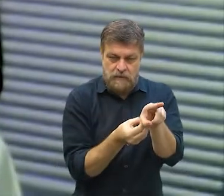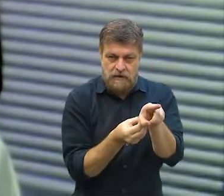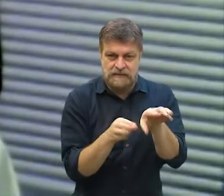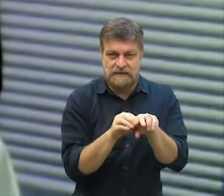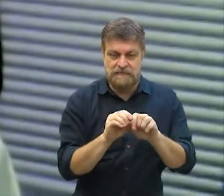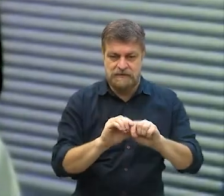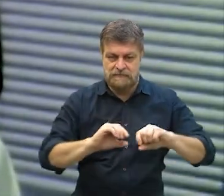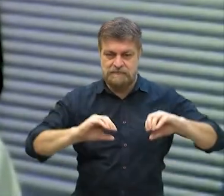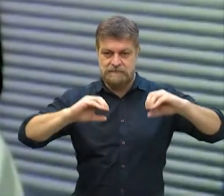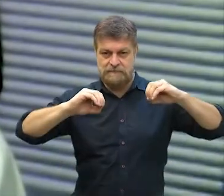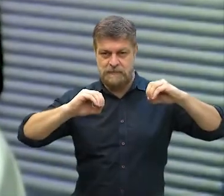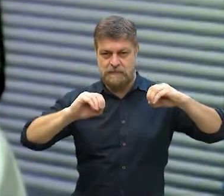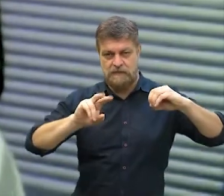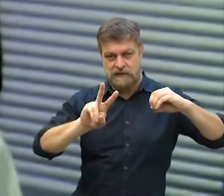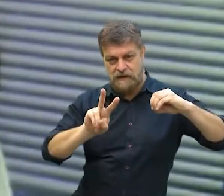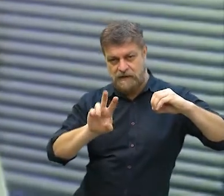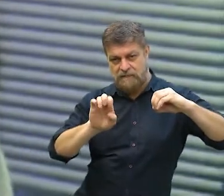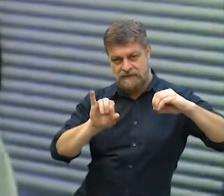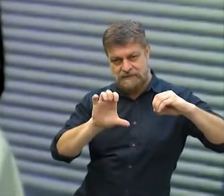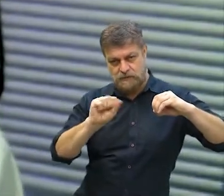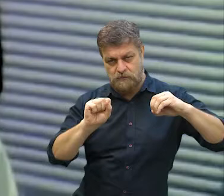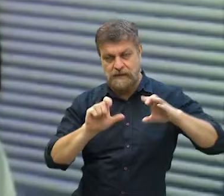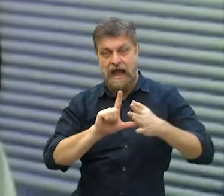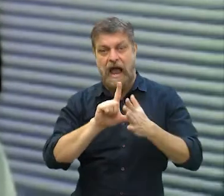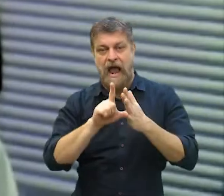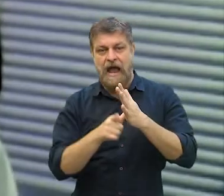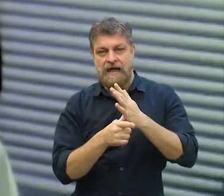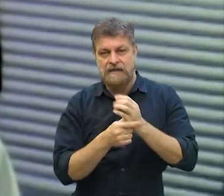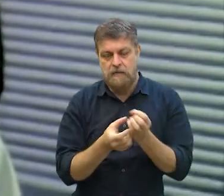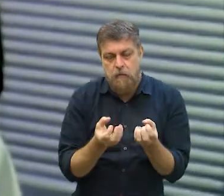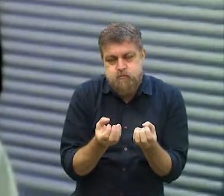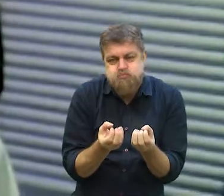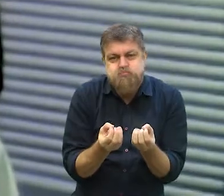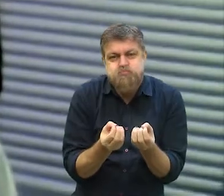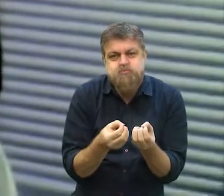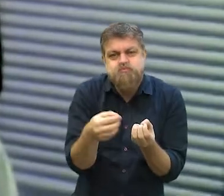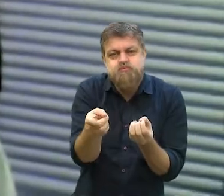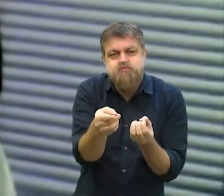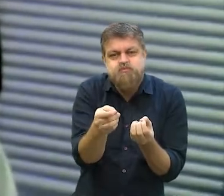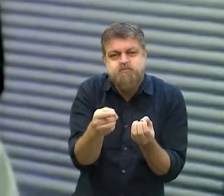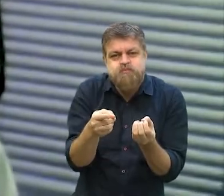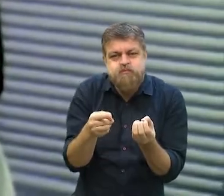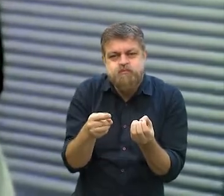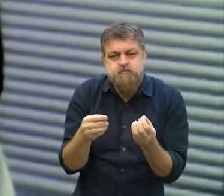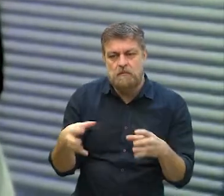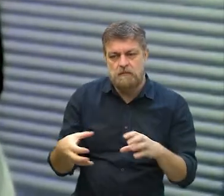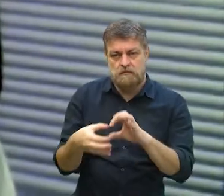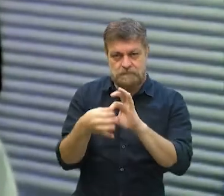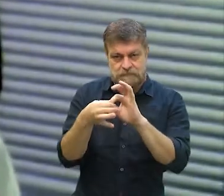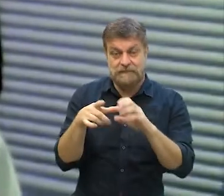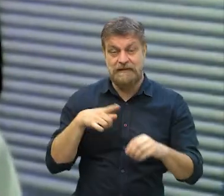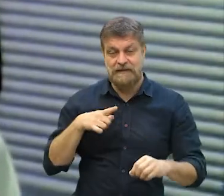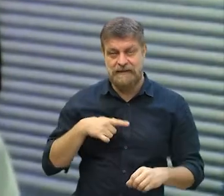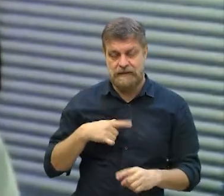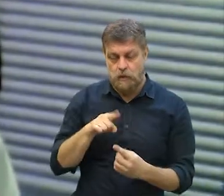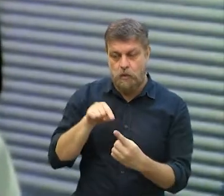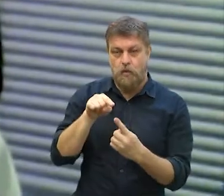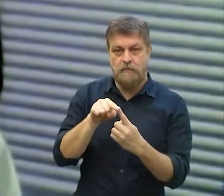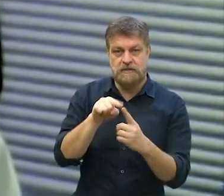das vesículas seminais e uma parte é o espermatozoide que vem do testículo. Então, a próstata tem a finalidade reprodutiva,